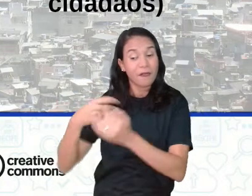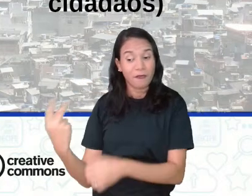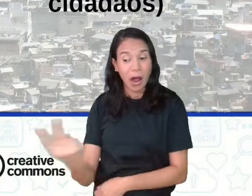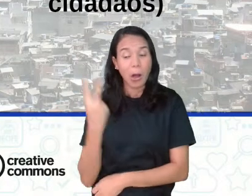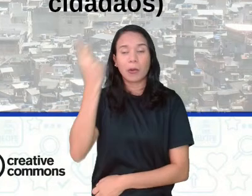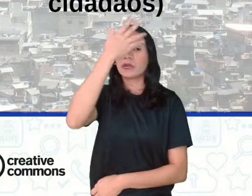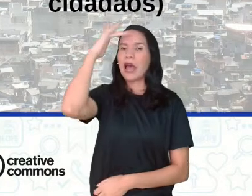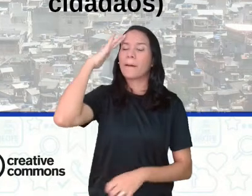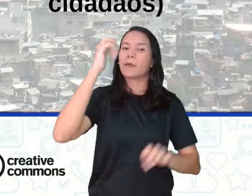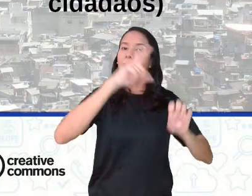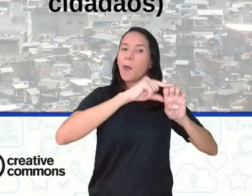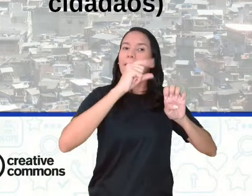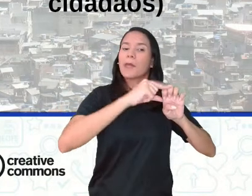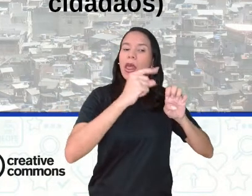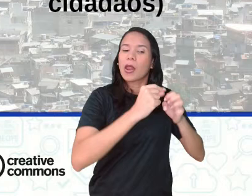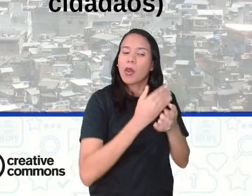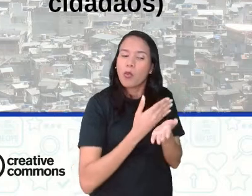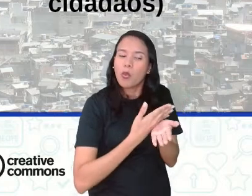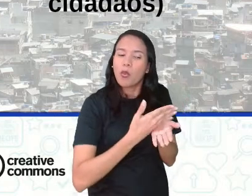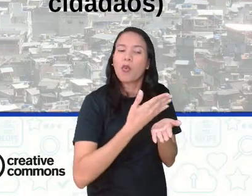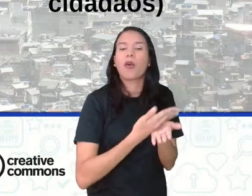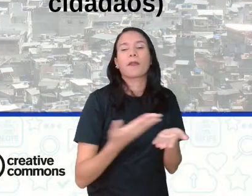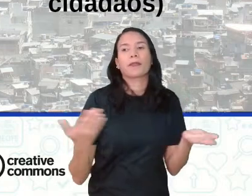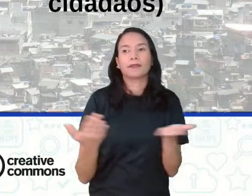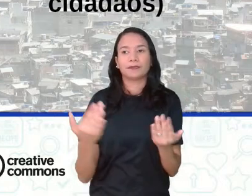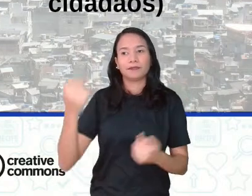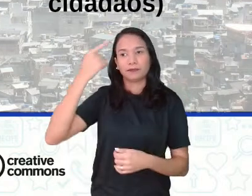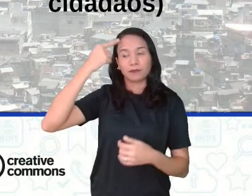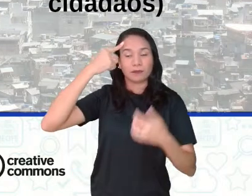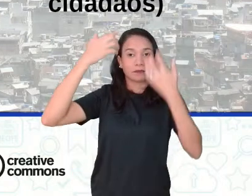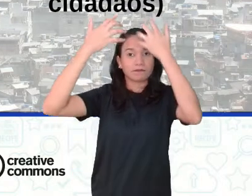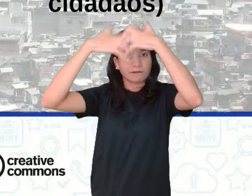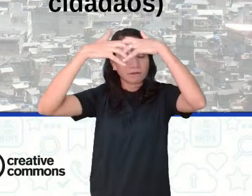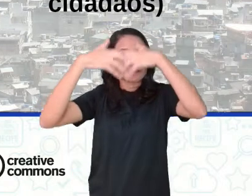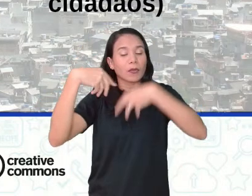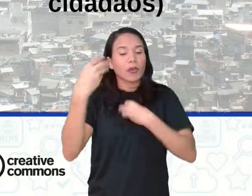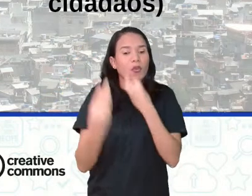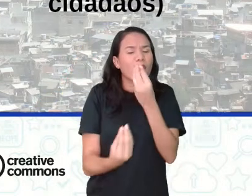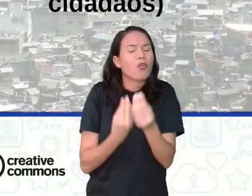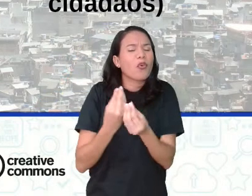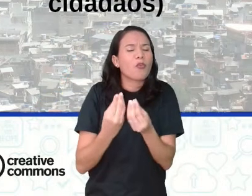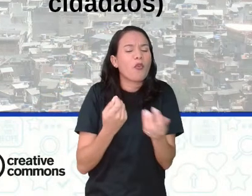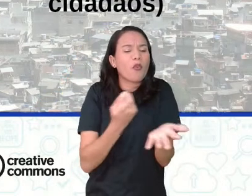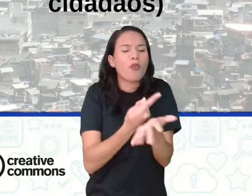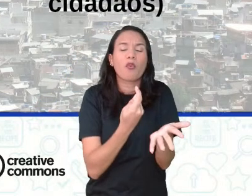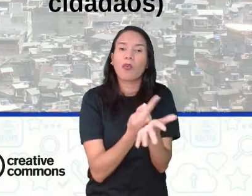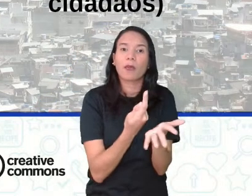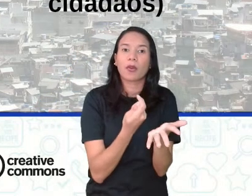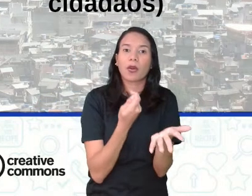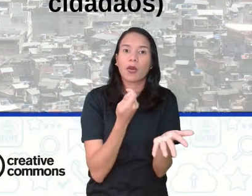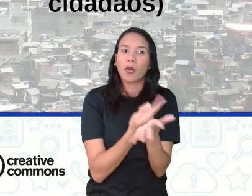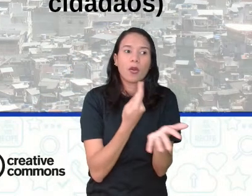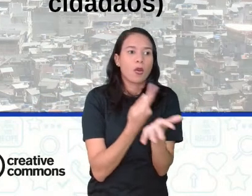naquele pequeno produtor. Vamos repensar nas nossas formas de consumo, né? Não consumir